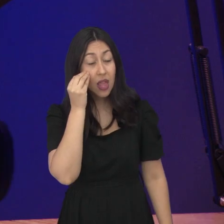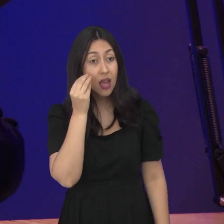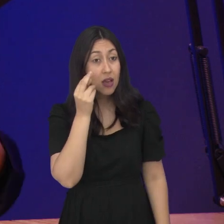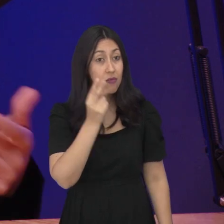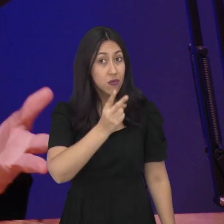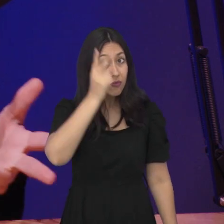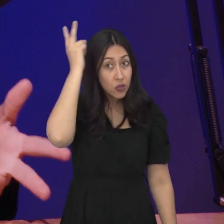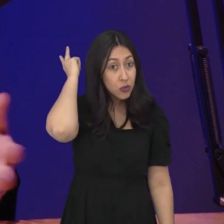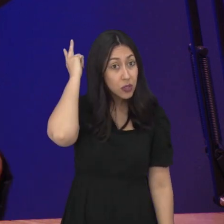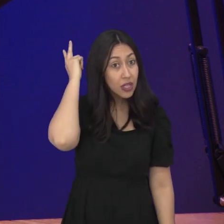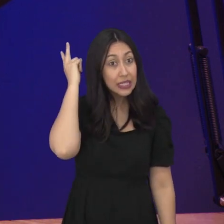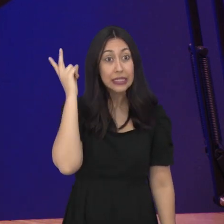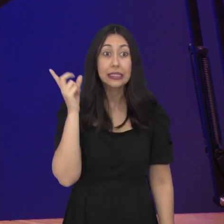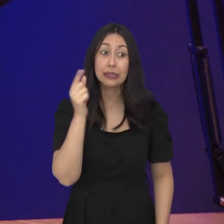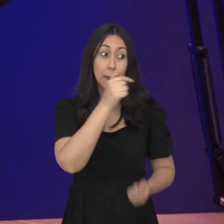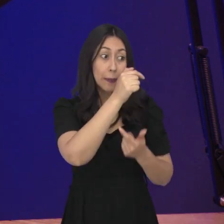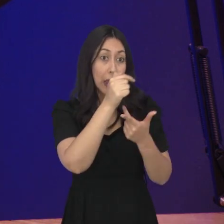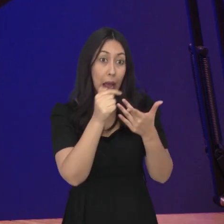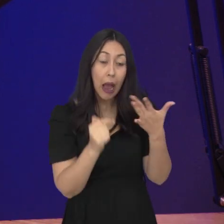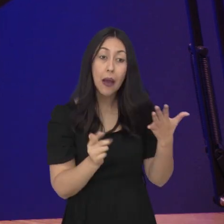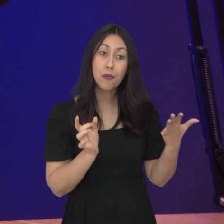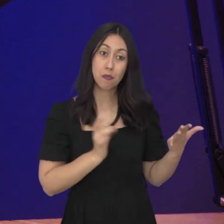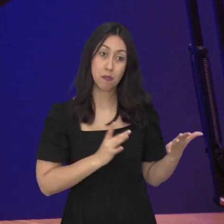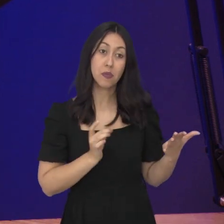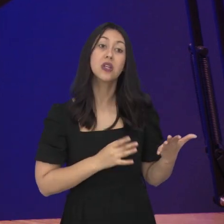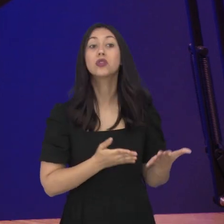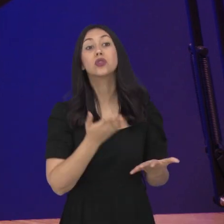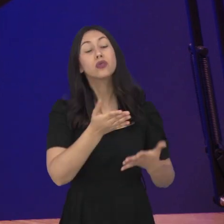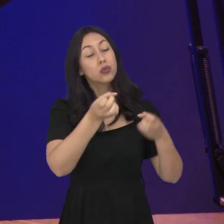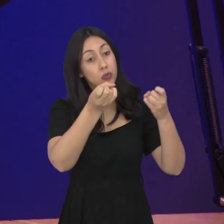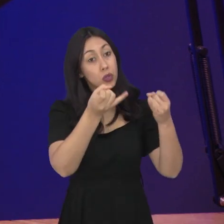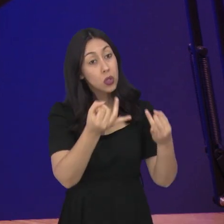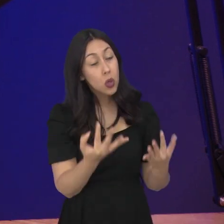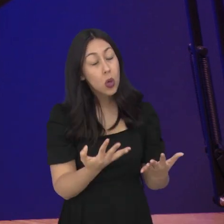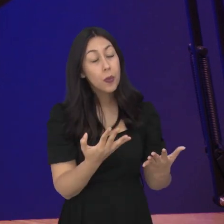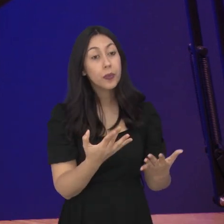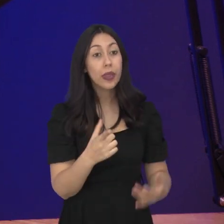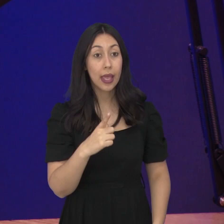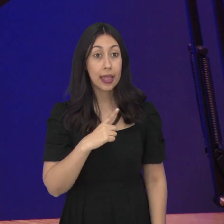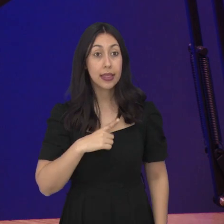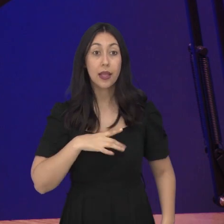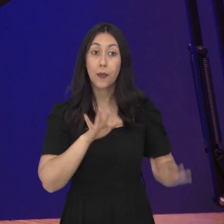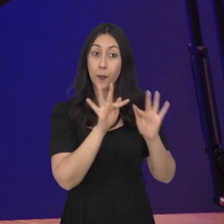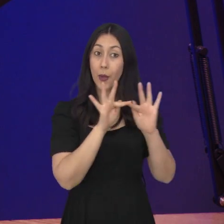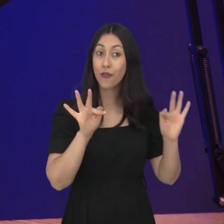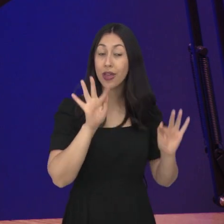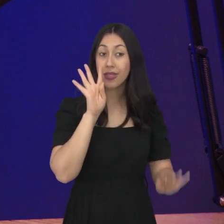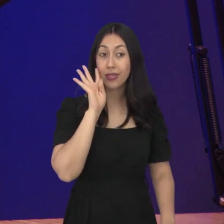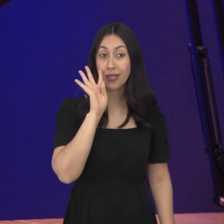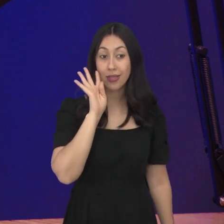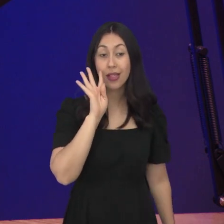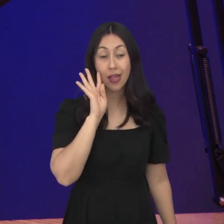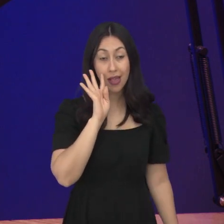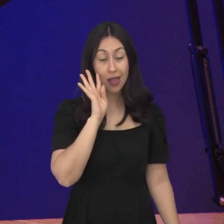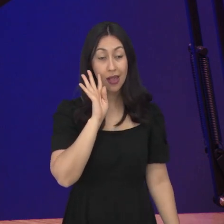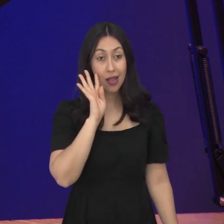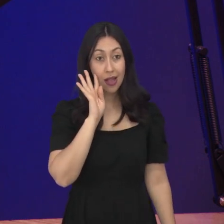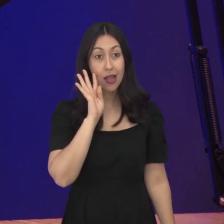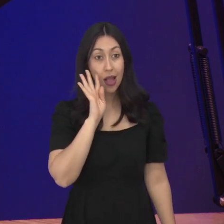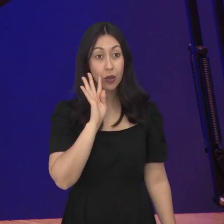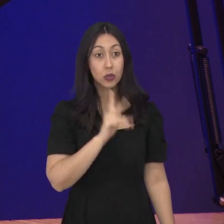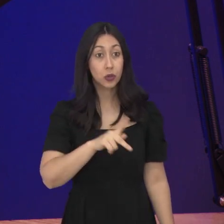prestar, né, o vestibular, ele vai ficar ali com várias inseguranças. E nisso que você falou, Samuel, tem uma frase bem legal